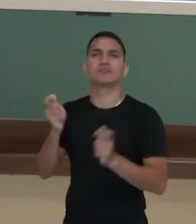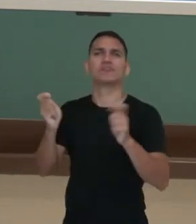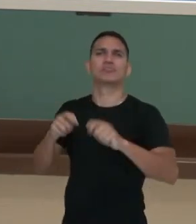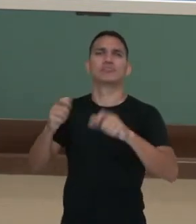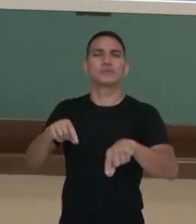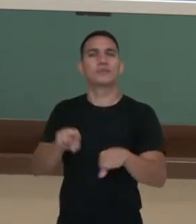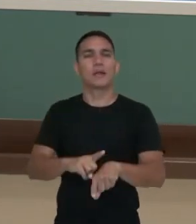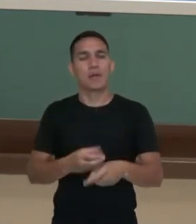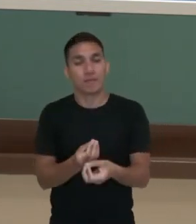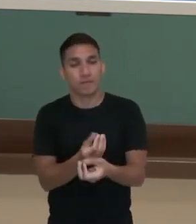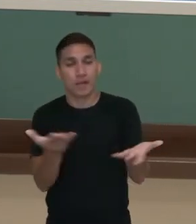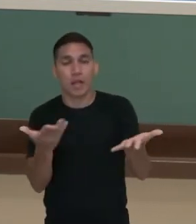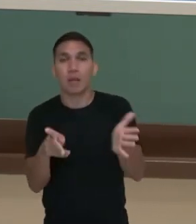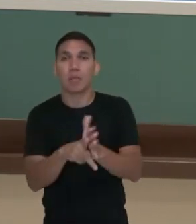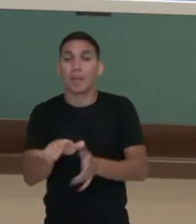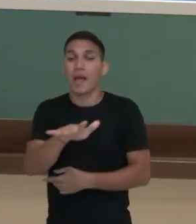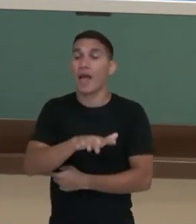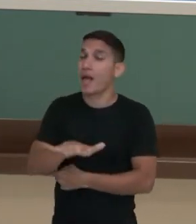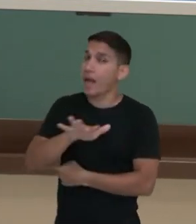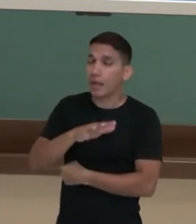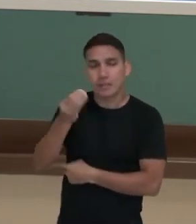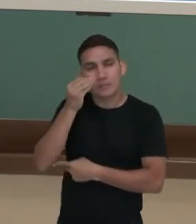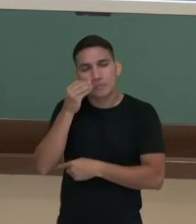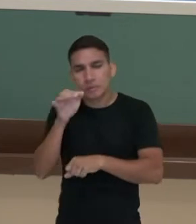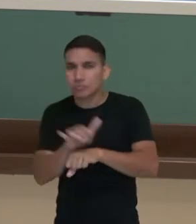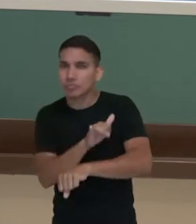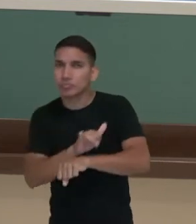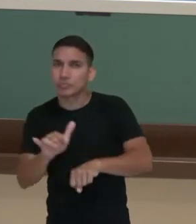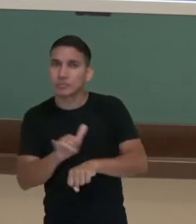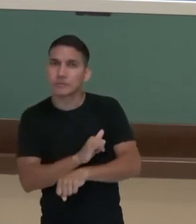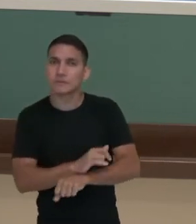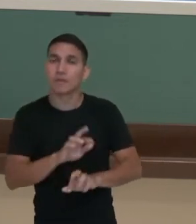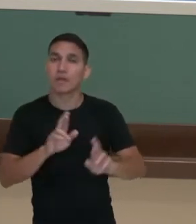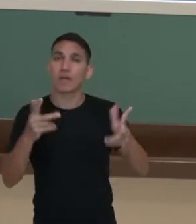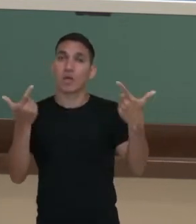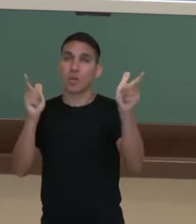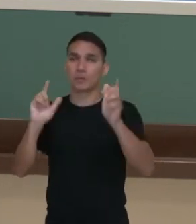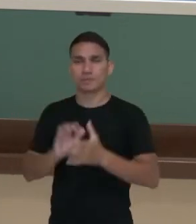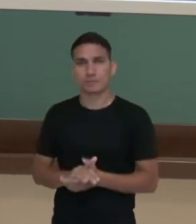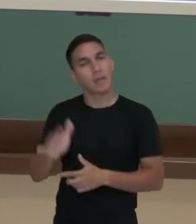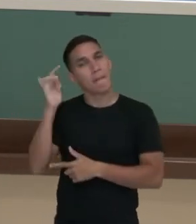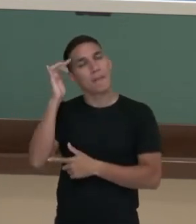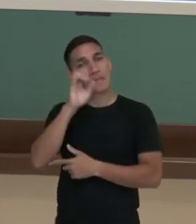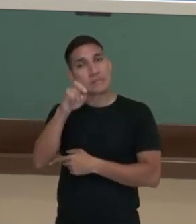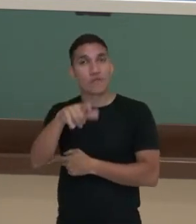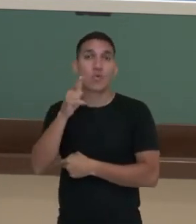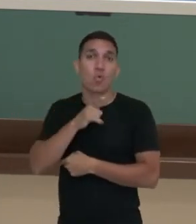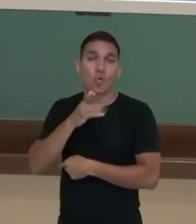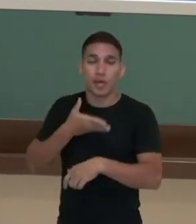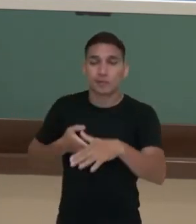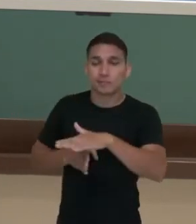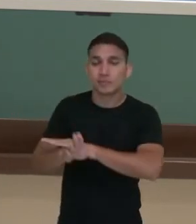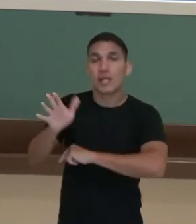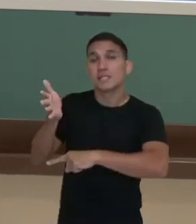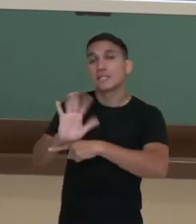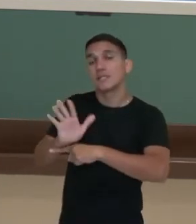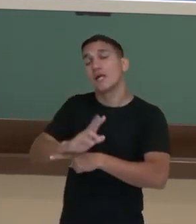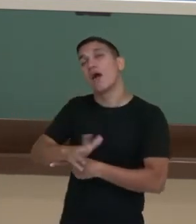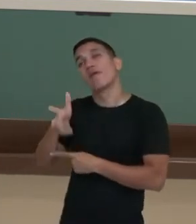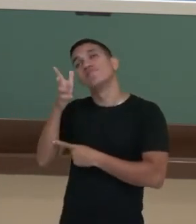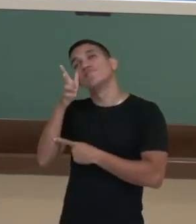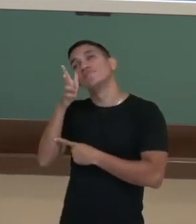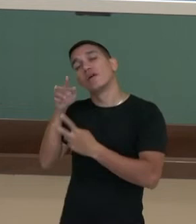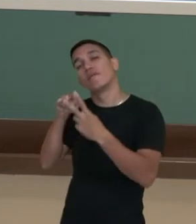a oferecer ambientes alternativos. Imagine se você pudesse ir a um cinema